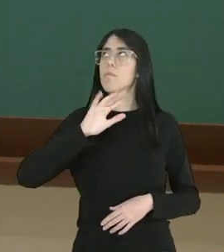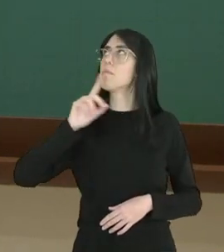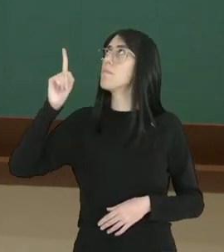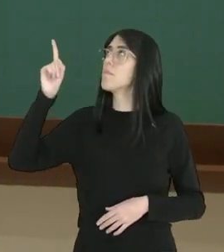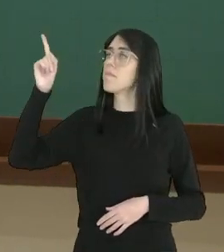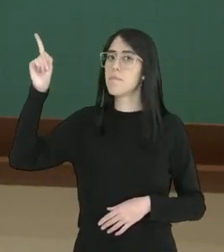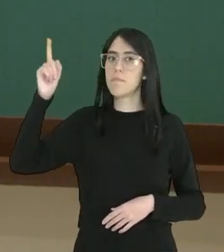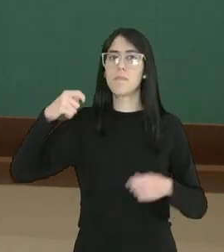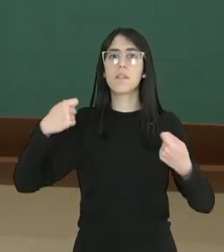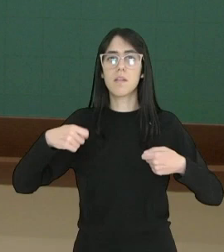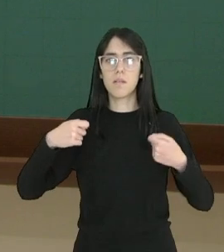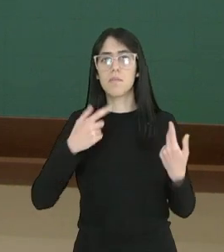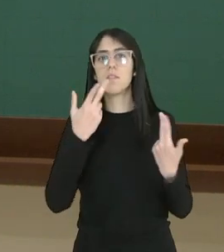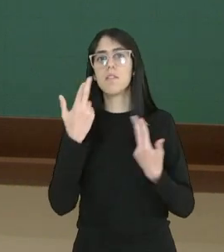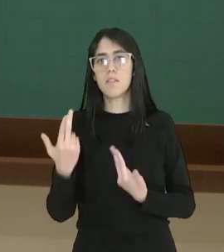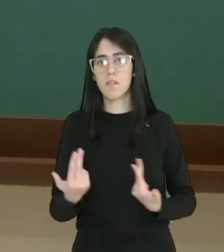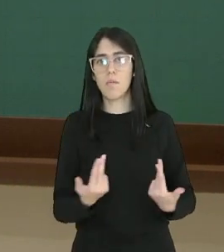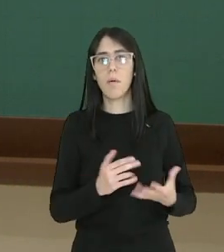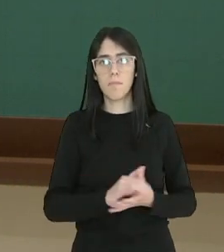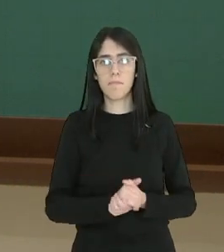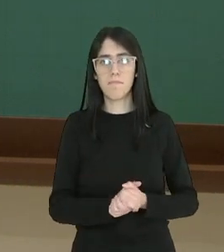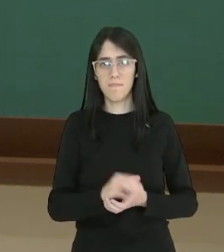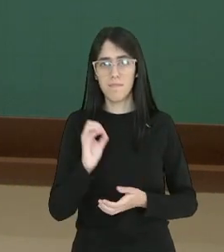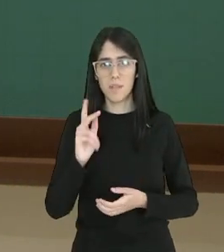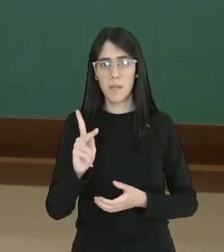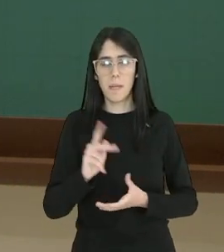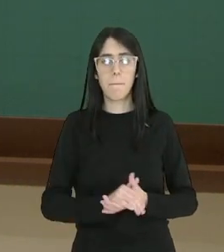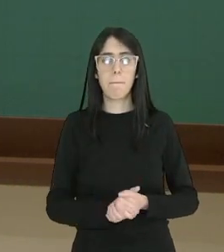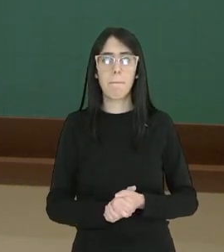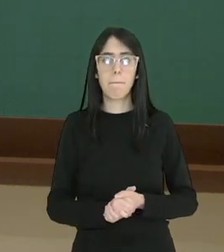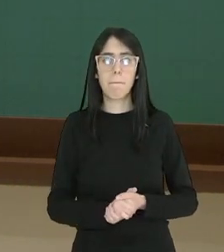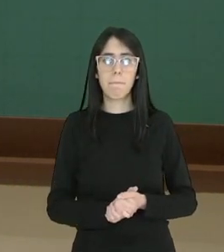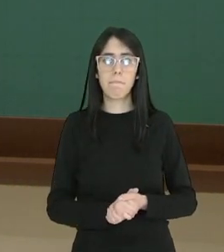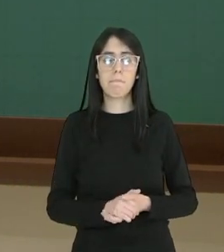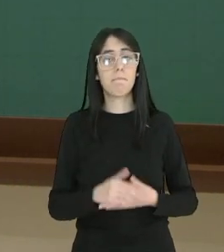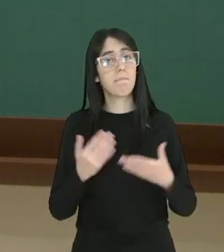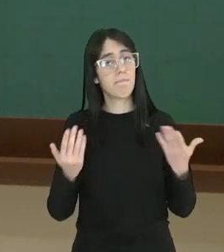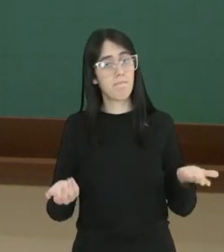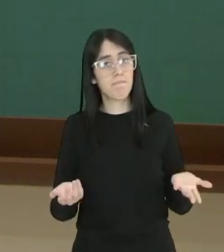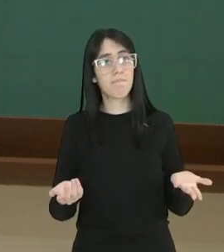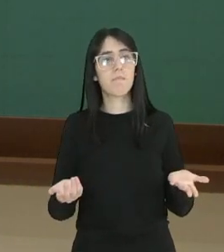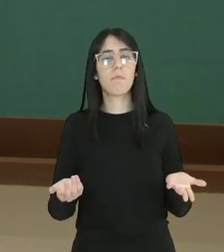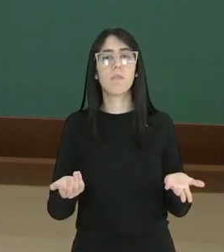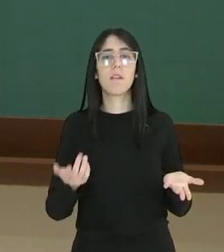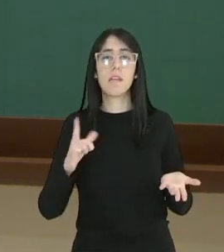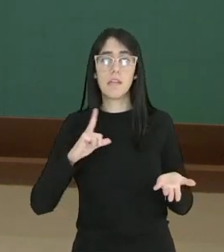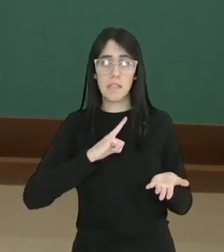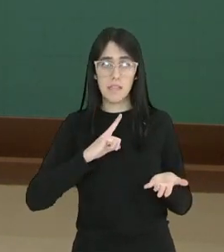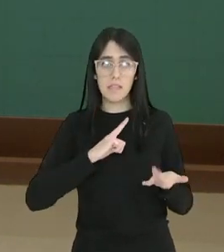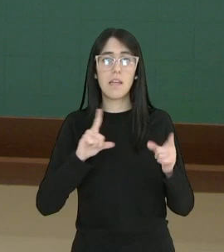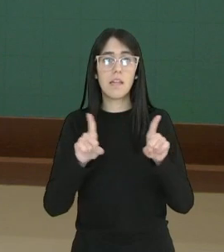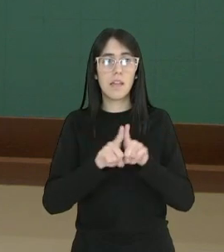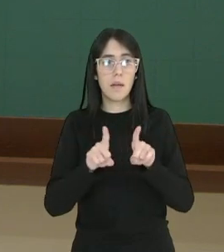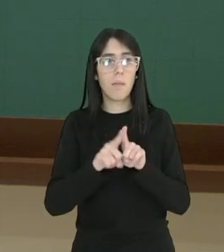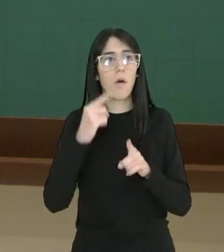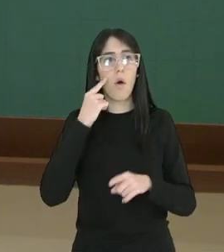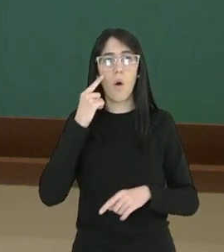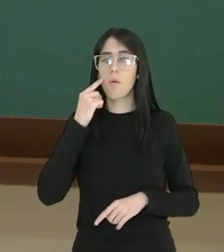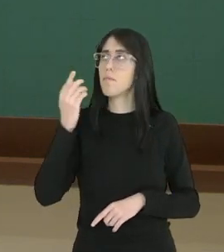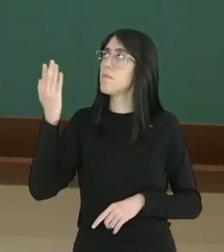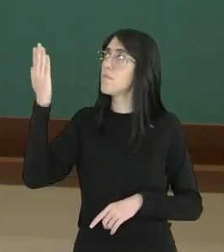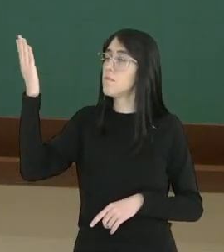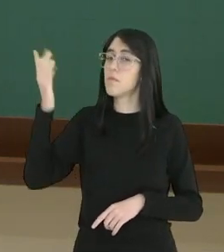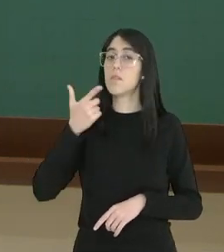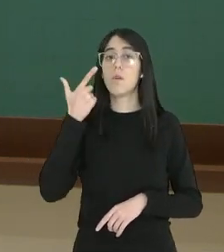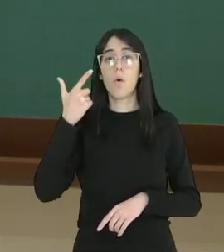distância que já estava indicada aqui, certo? Bom, temos ainda, tá,